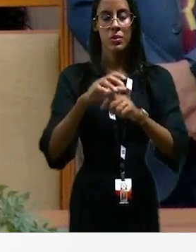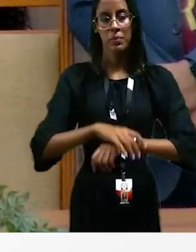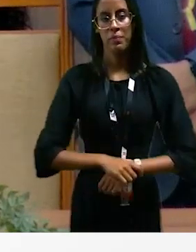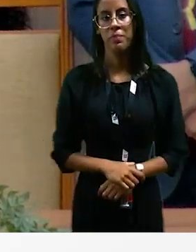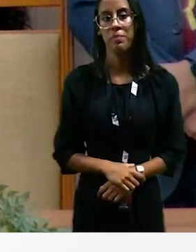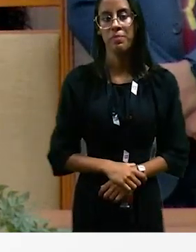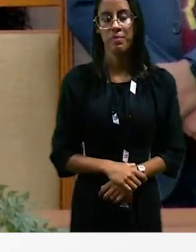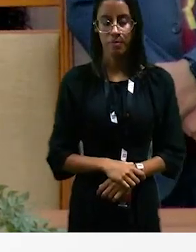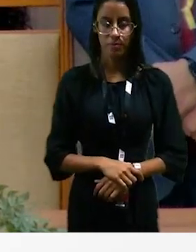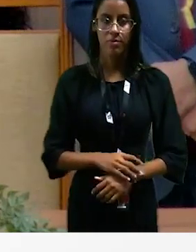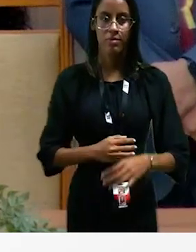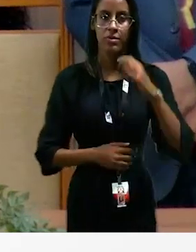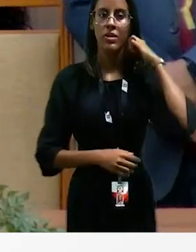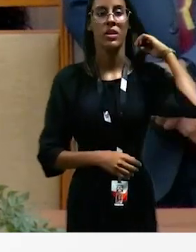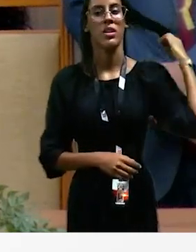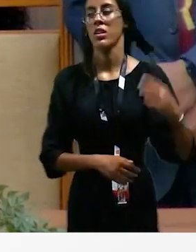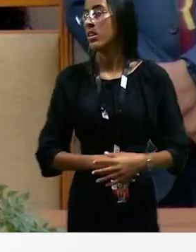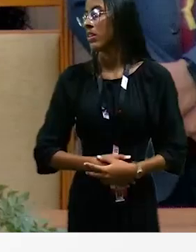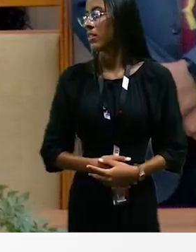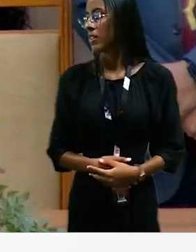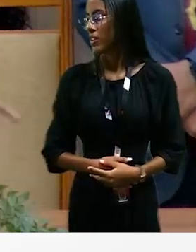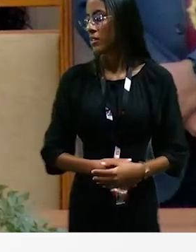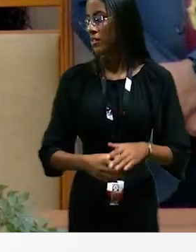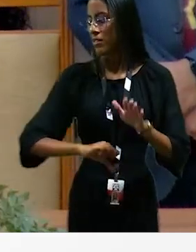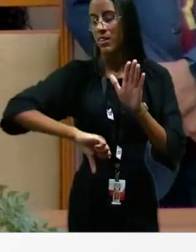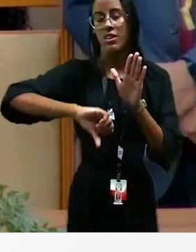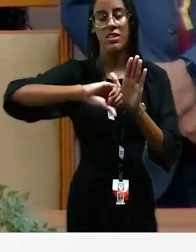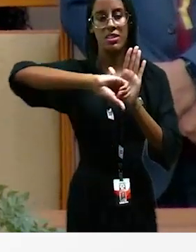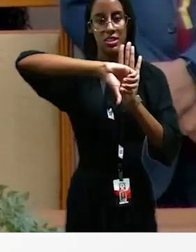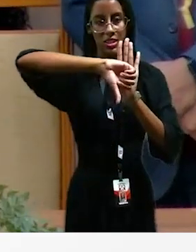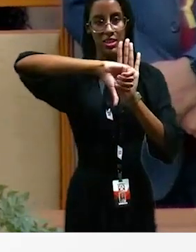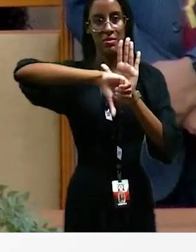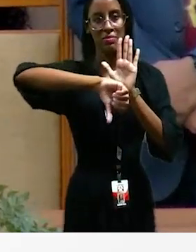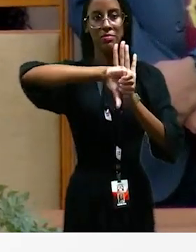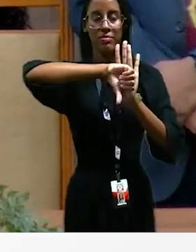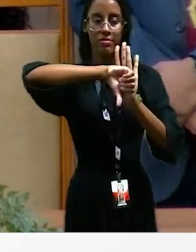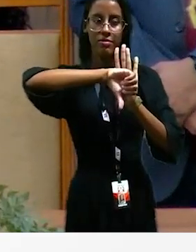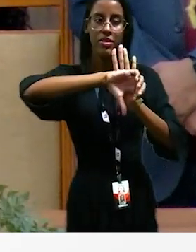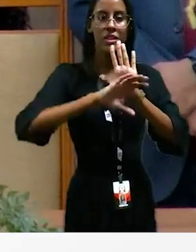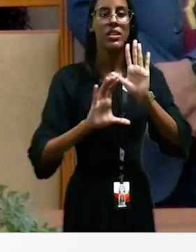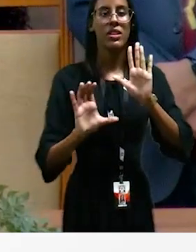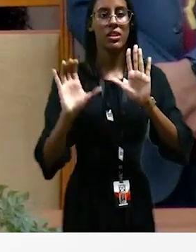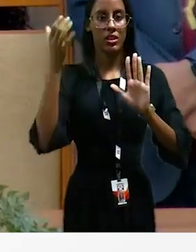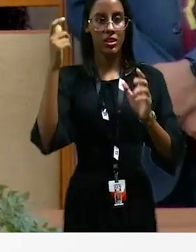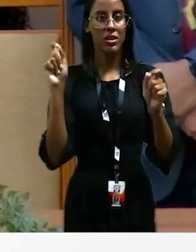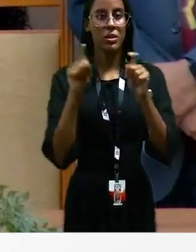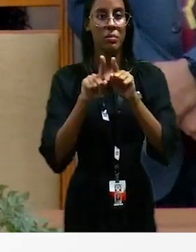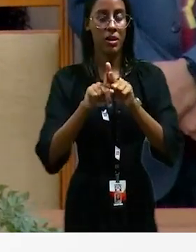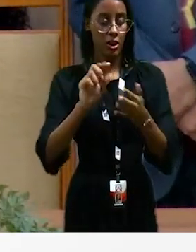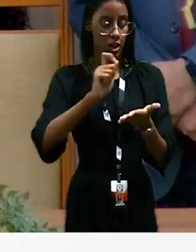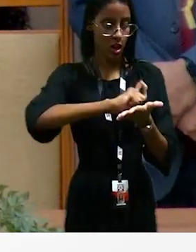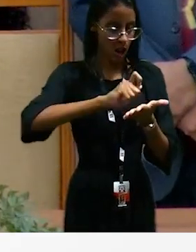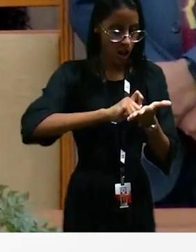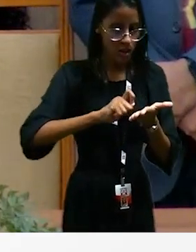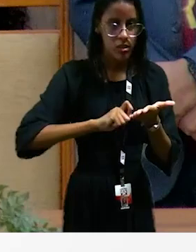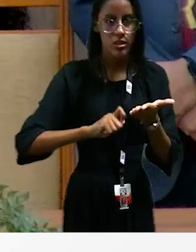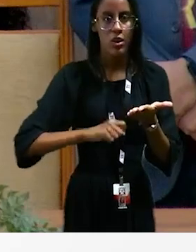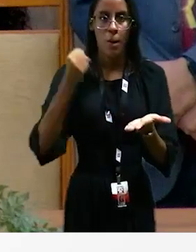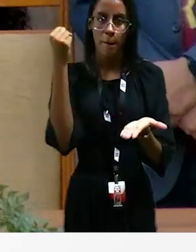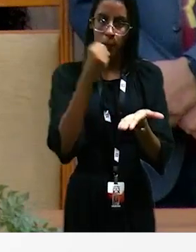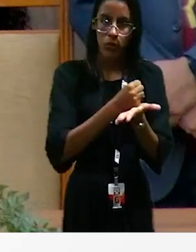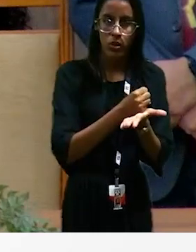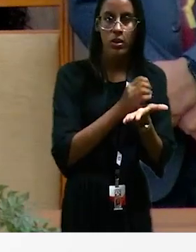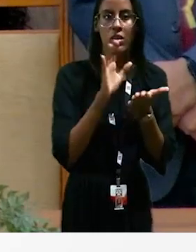atingir alguém por crença especial foi o que está lá no decreto Assinado por ele as